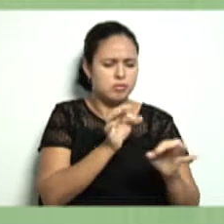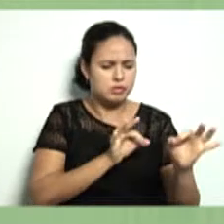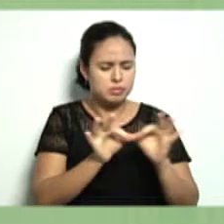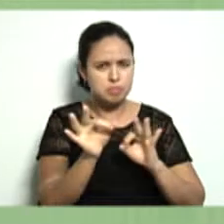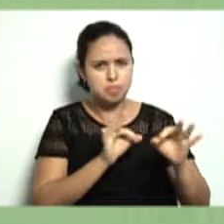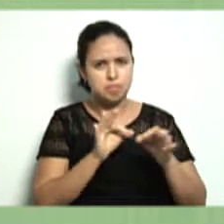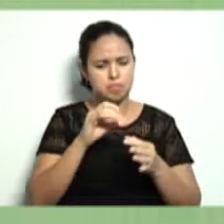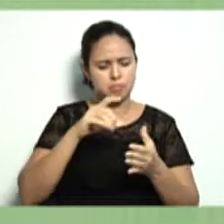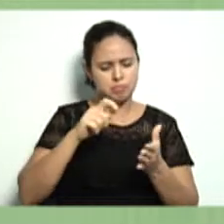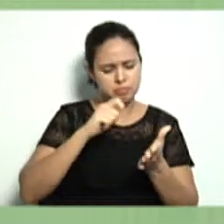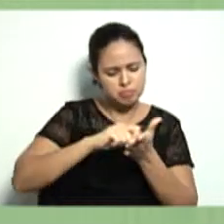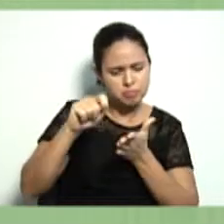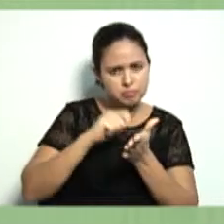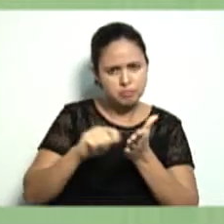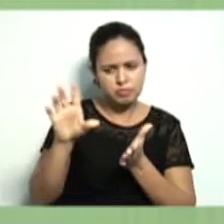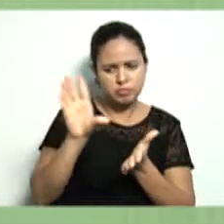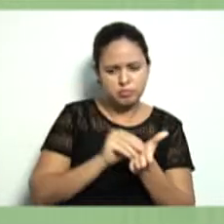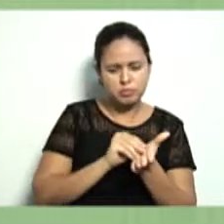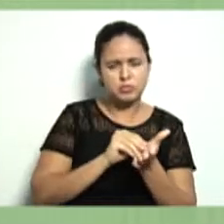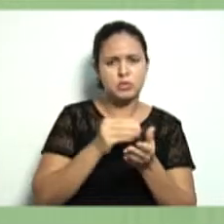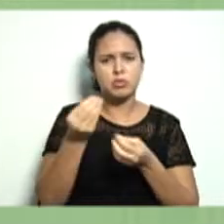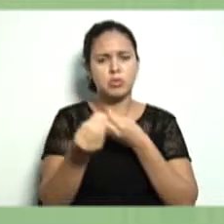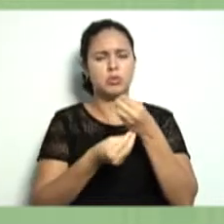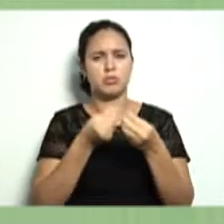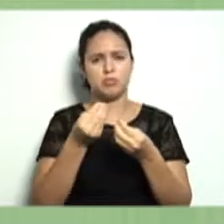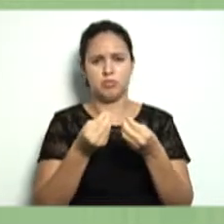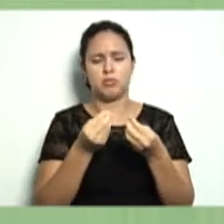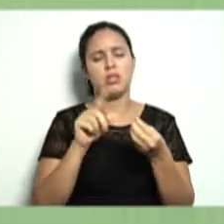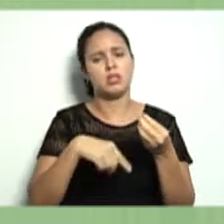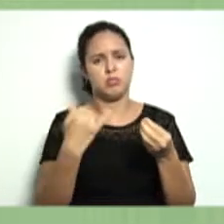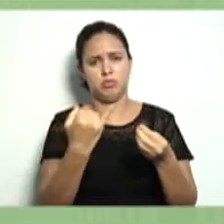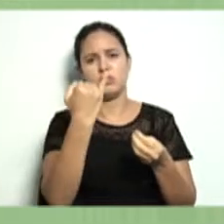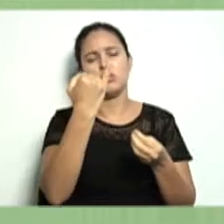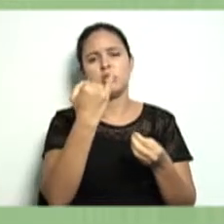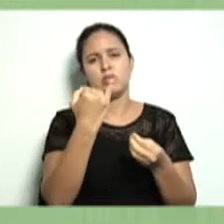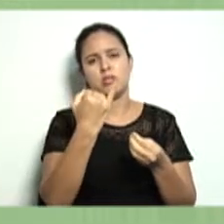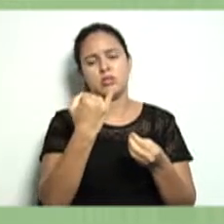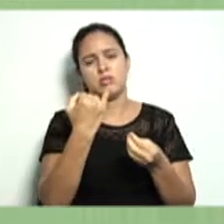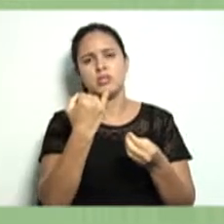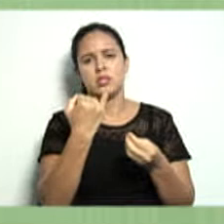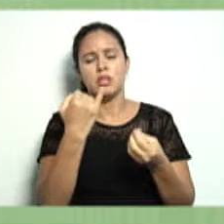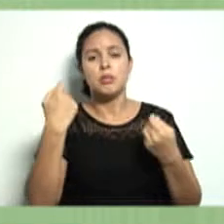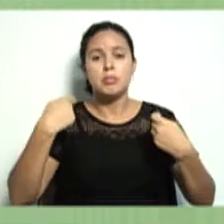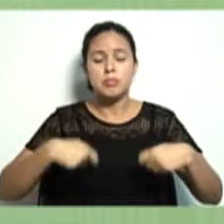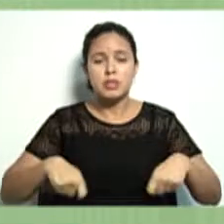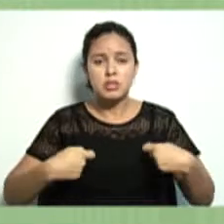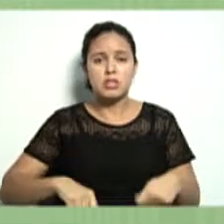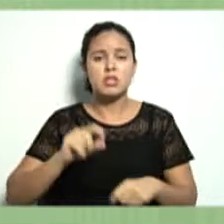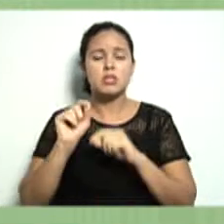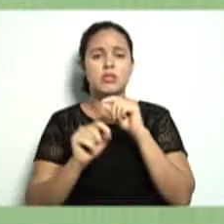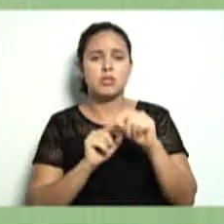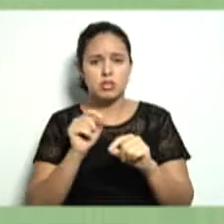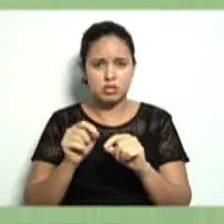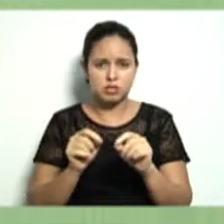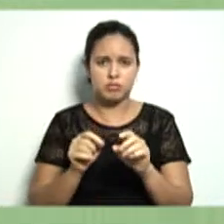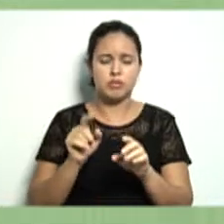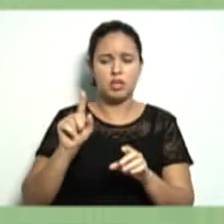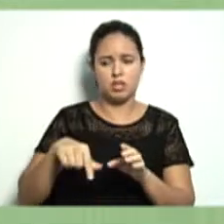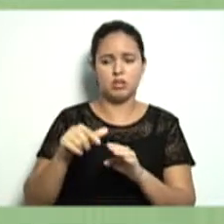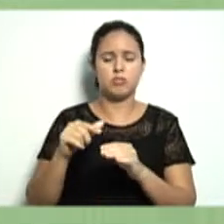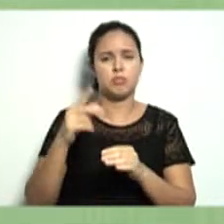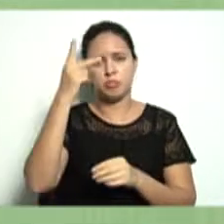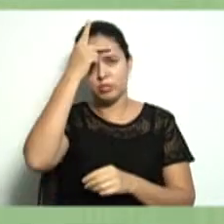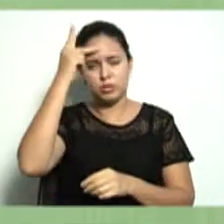os registros, e tudo isso é muito importante. E aí a gente dá uma solução para você, que seria a assessoria externa,